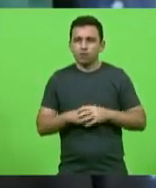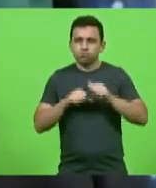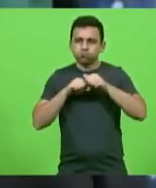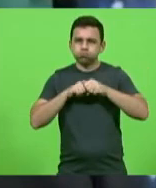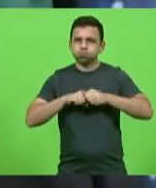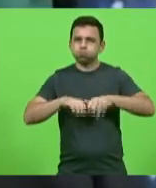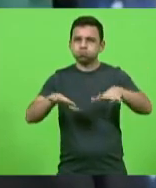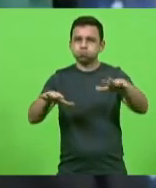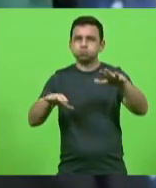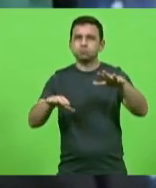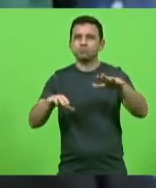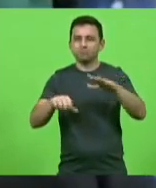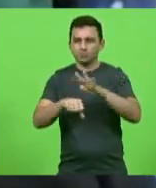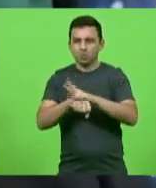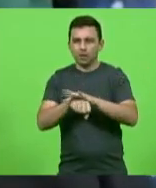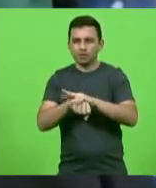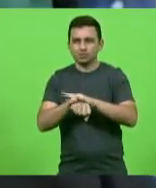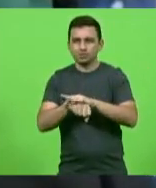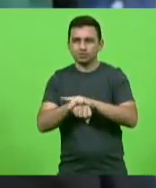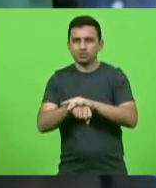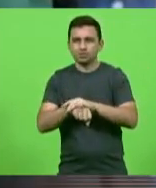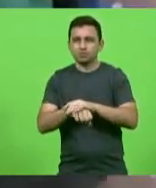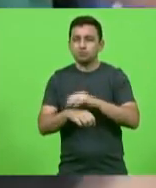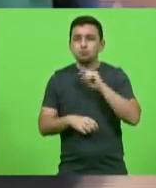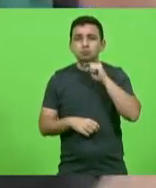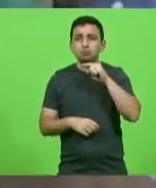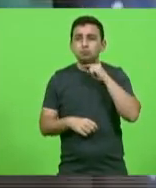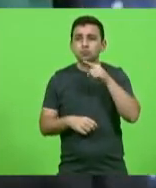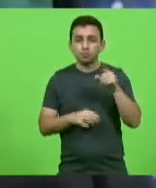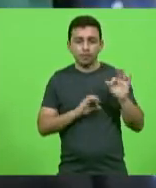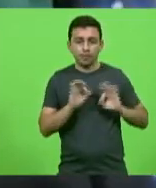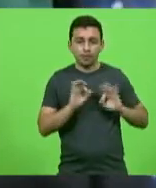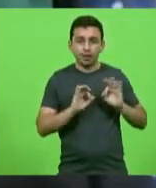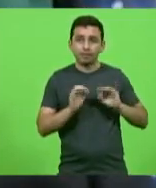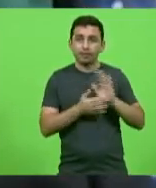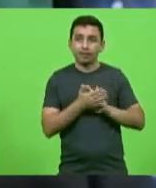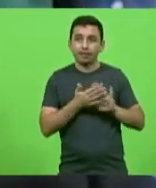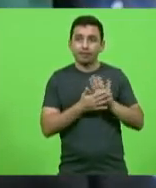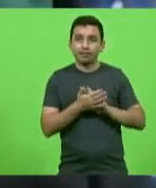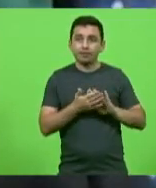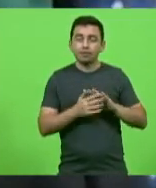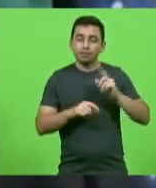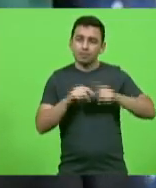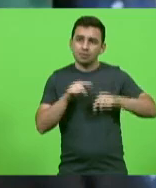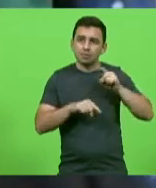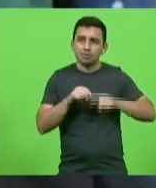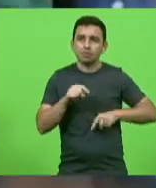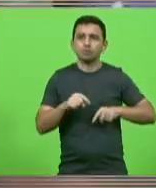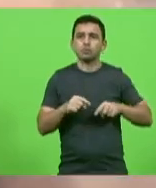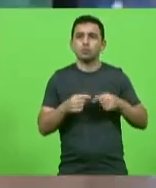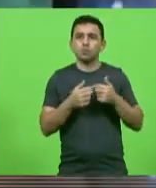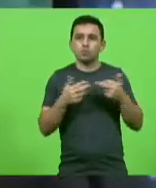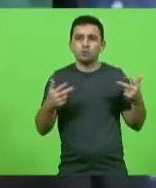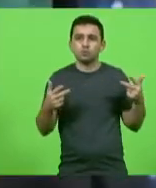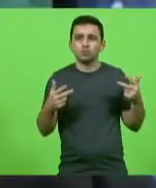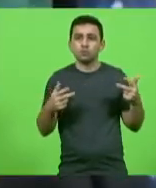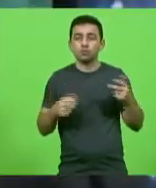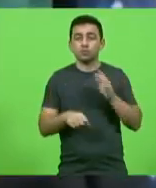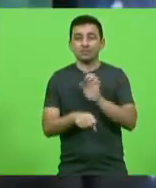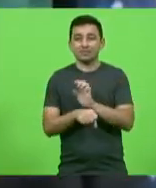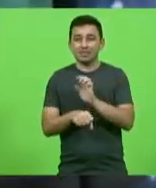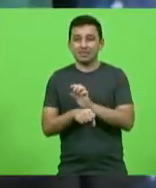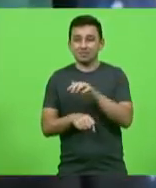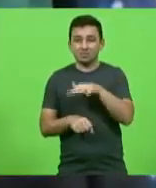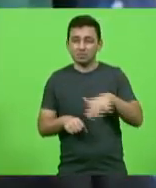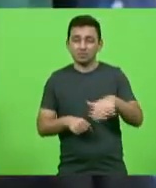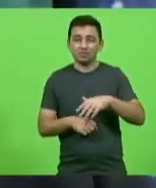foi de uma celebridade e tal que sequer permite um mínimo de preparação de estoques de insumos equipamentos e os estados